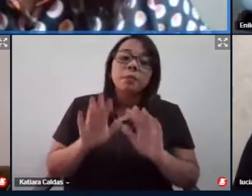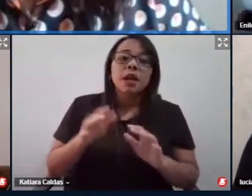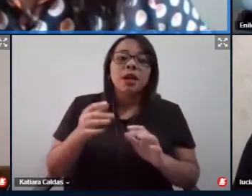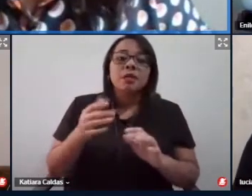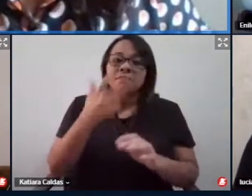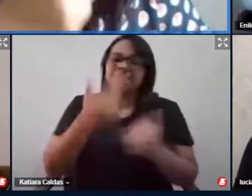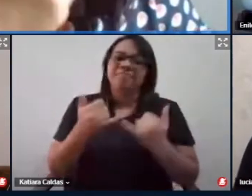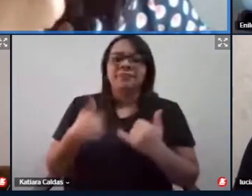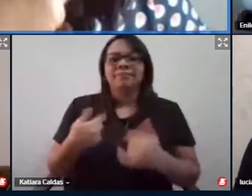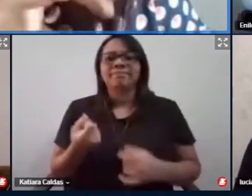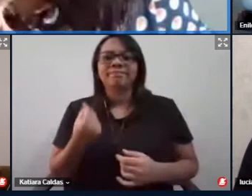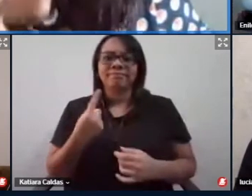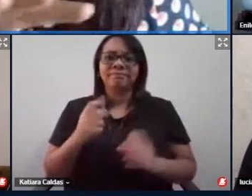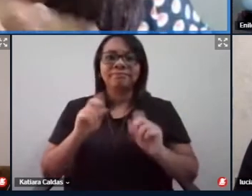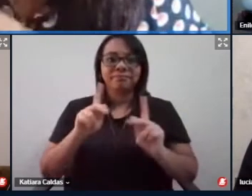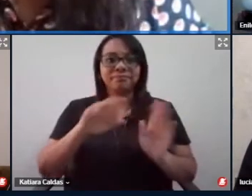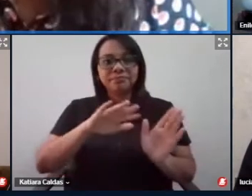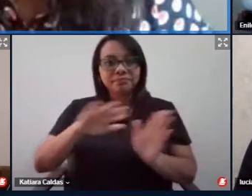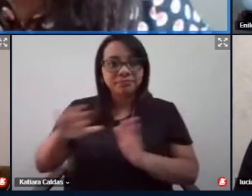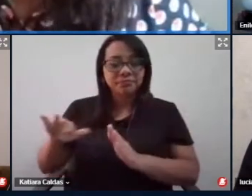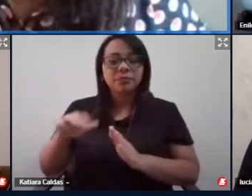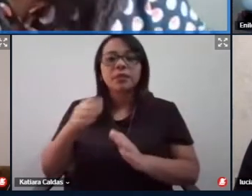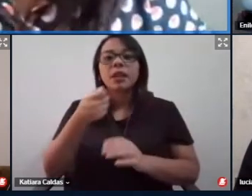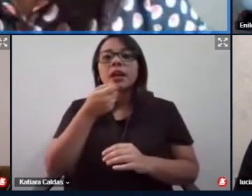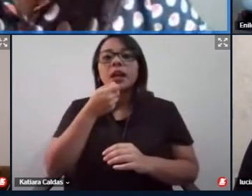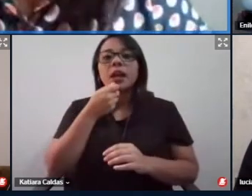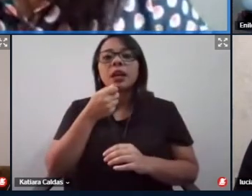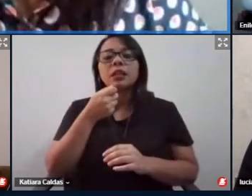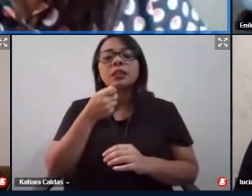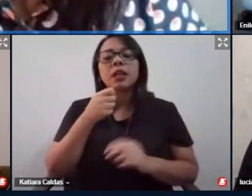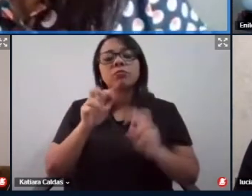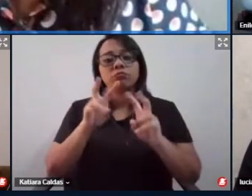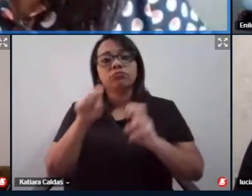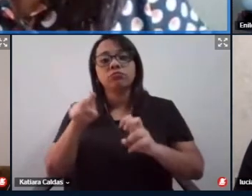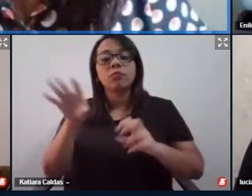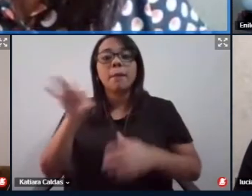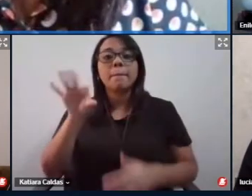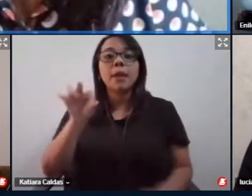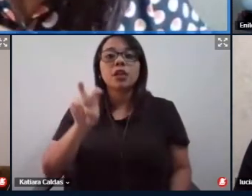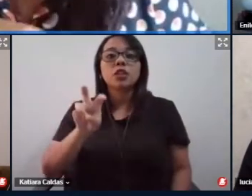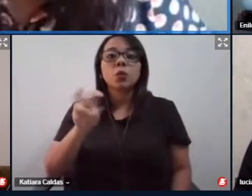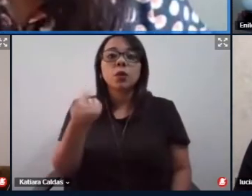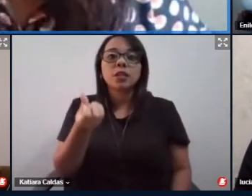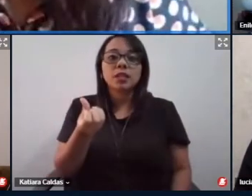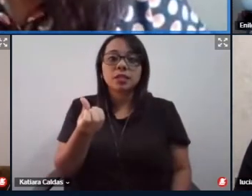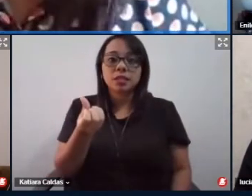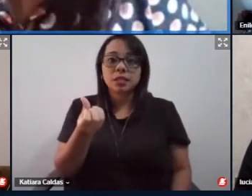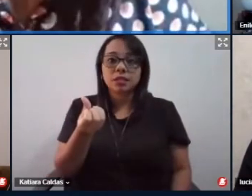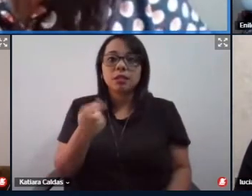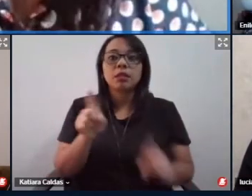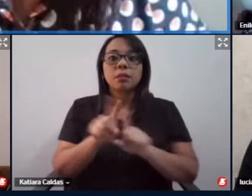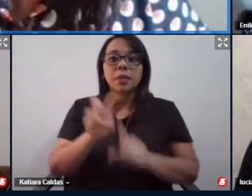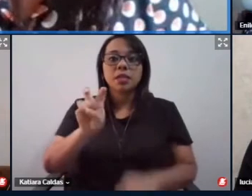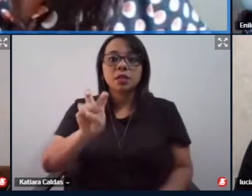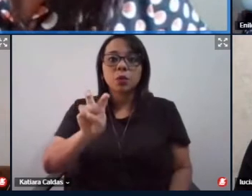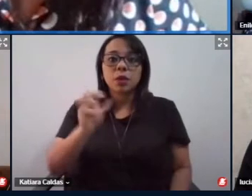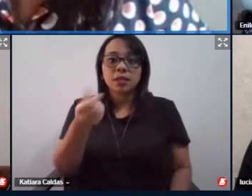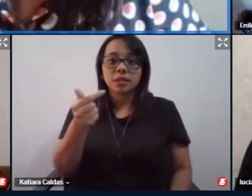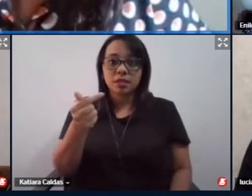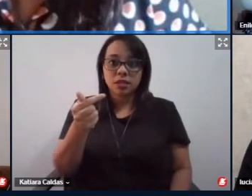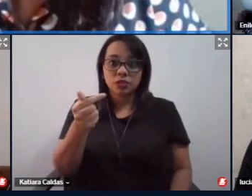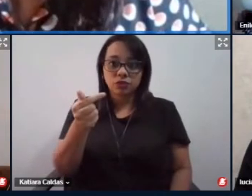estranho. Depois, em relação ainda sobre esse assunto, tá? Página 56 e página 57,